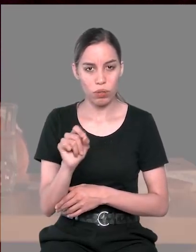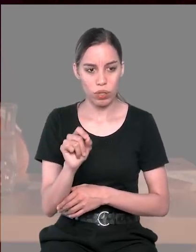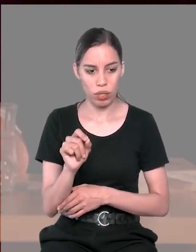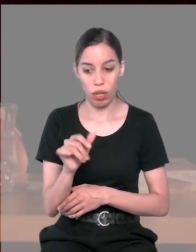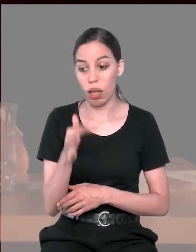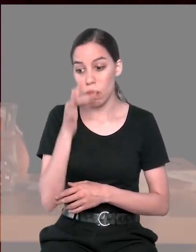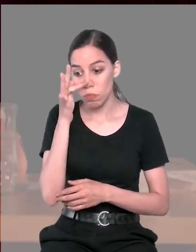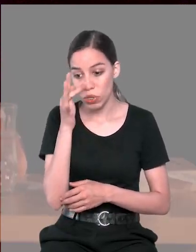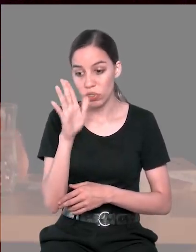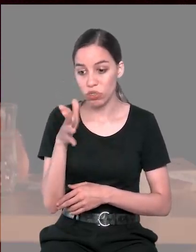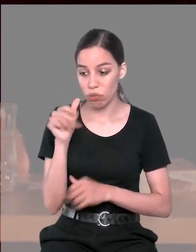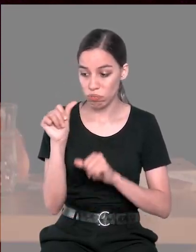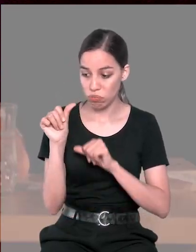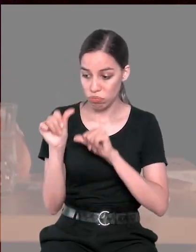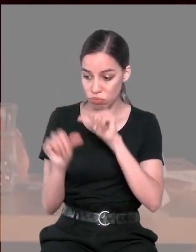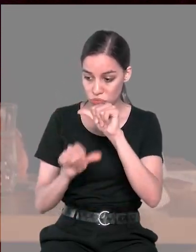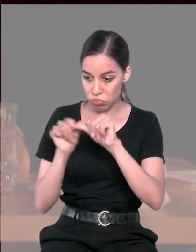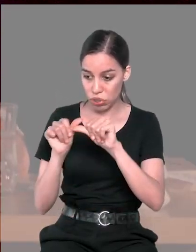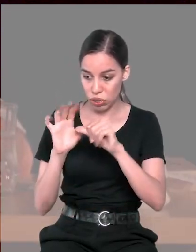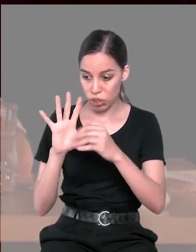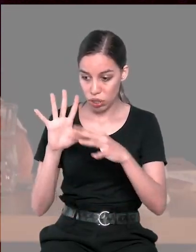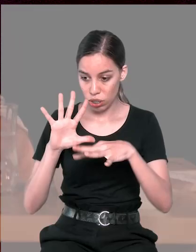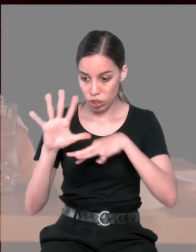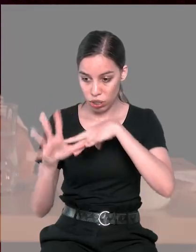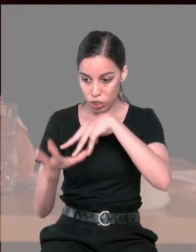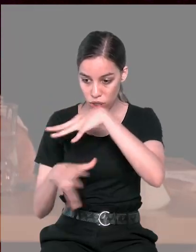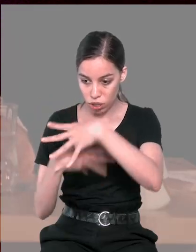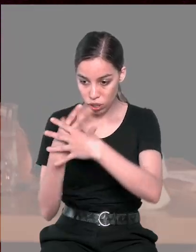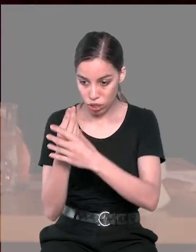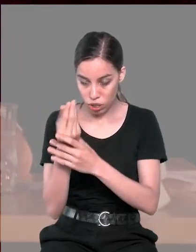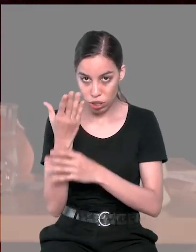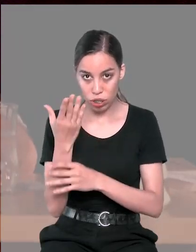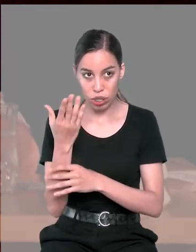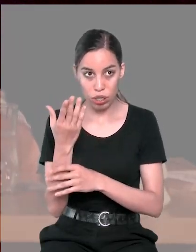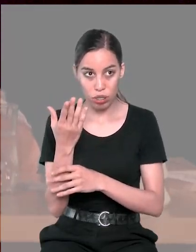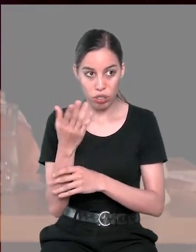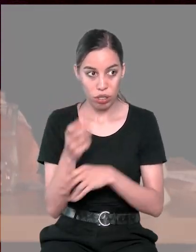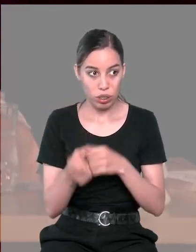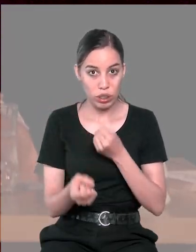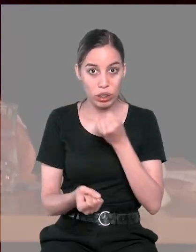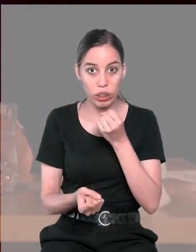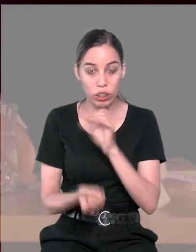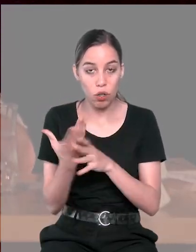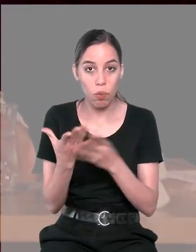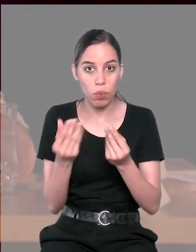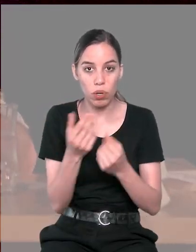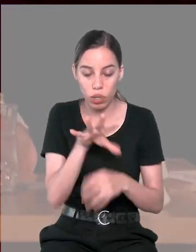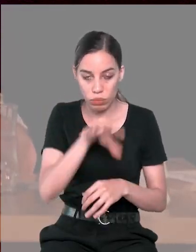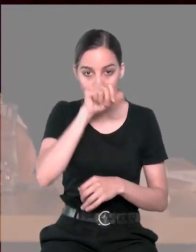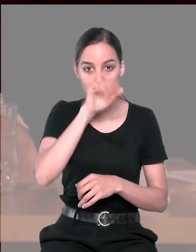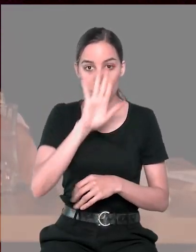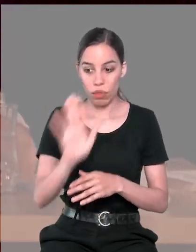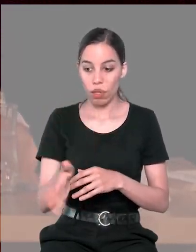próprias plantas se tornaram tão hegemônicas, né, que elas produziram tanto oxigênio que elas começaram a morrer. É mais ou menos isso que nós estamos